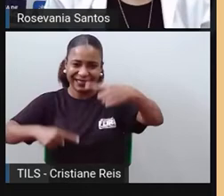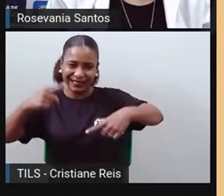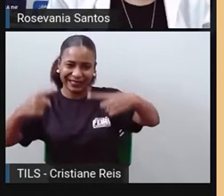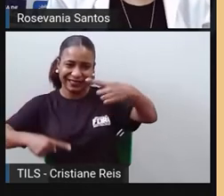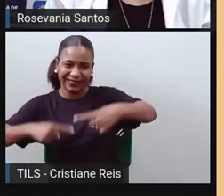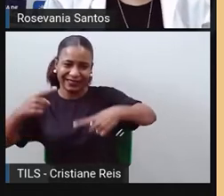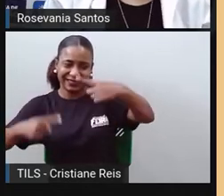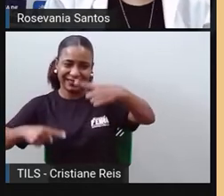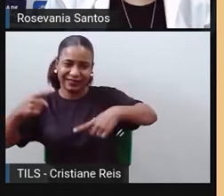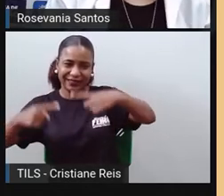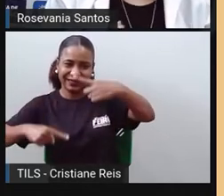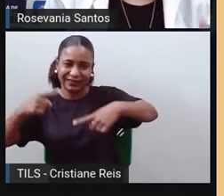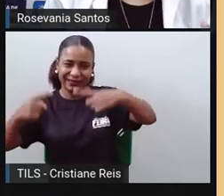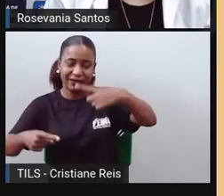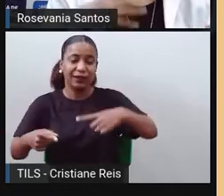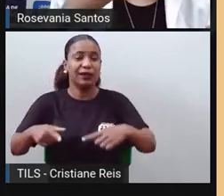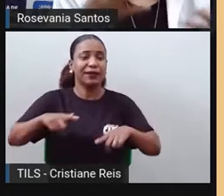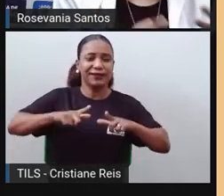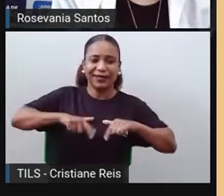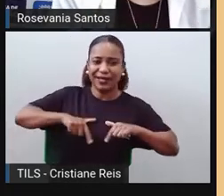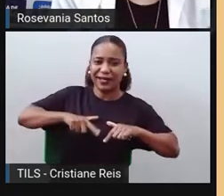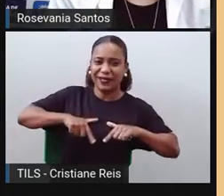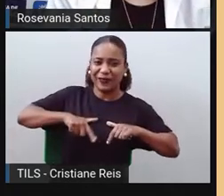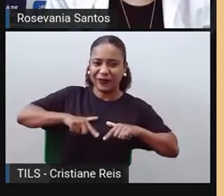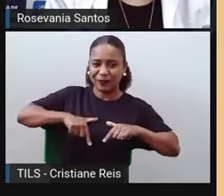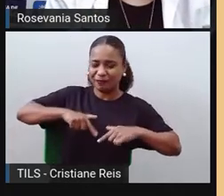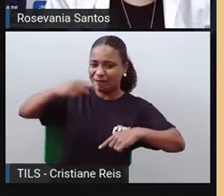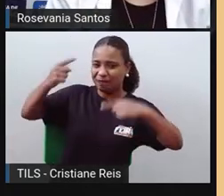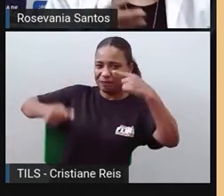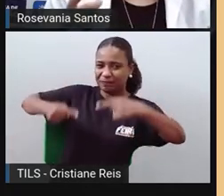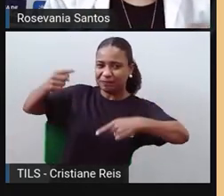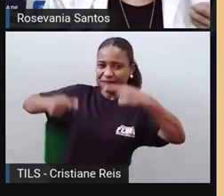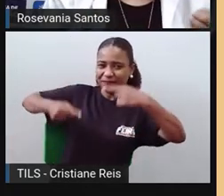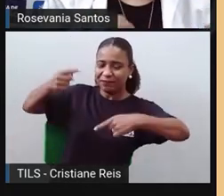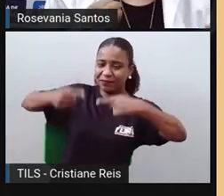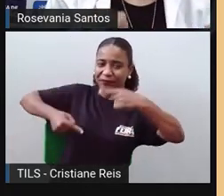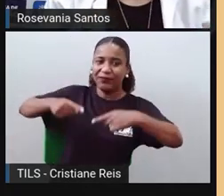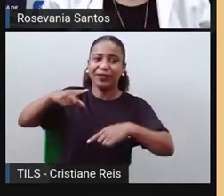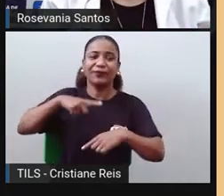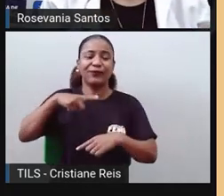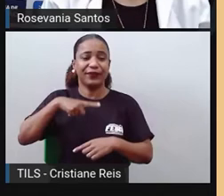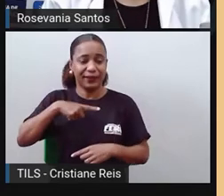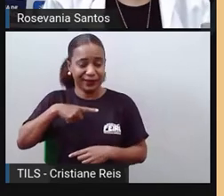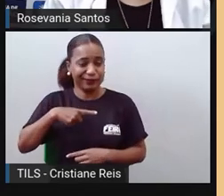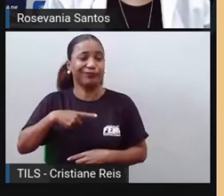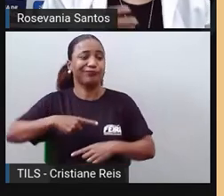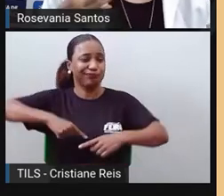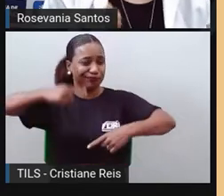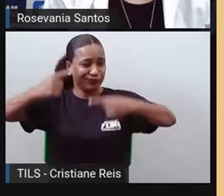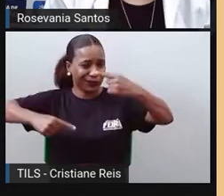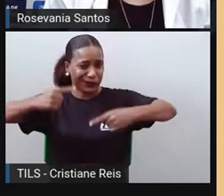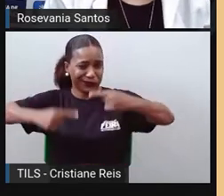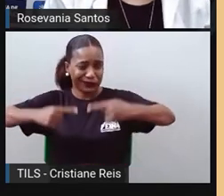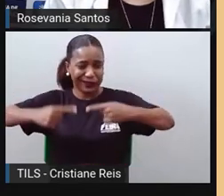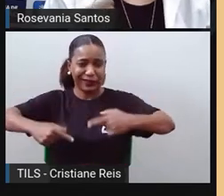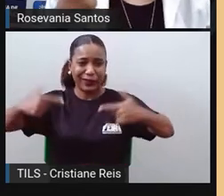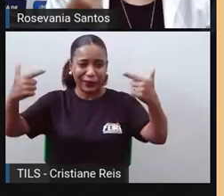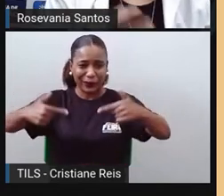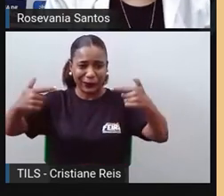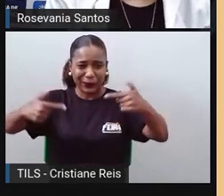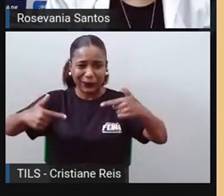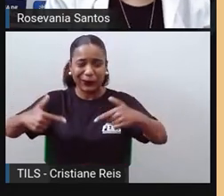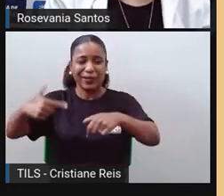também o pessoal, né, de Israel também, reivindicando esse espaço, e aí geram muitos conflitos, muitas